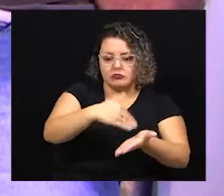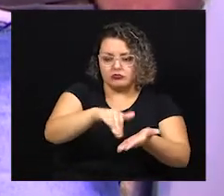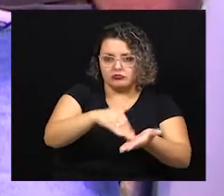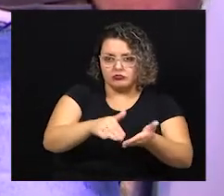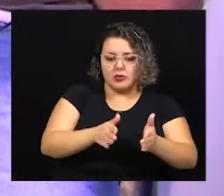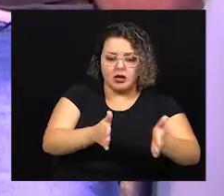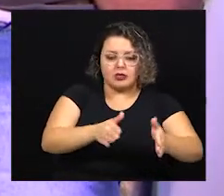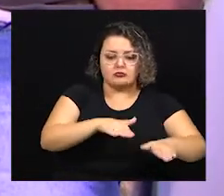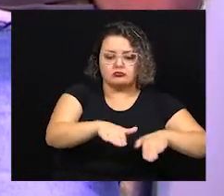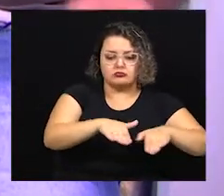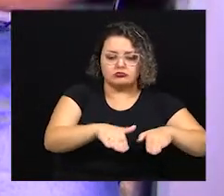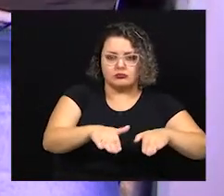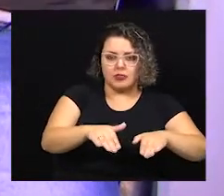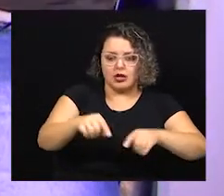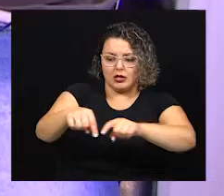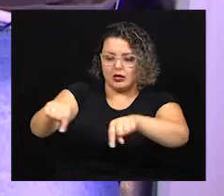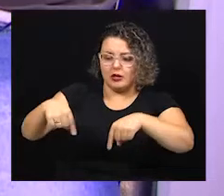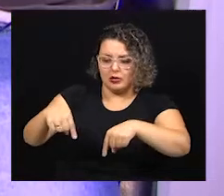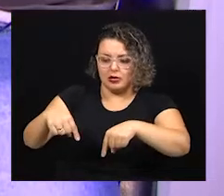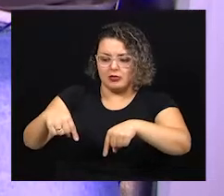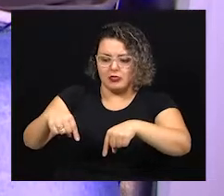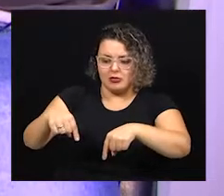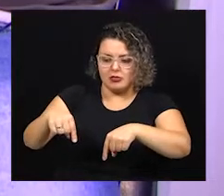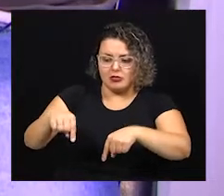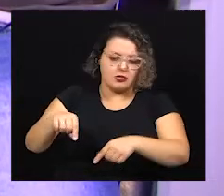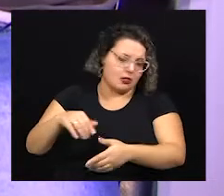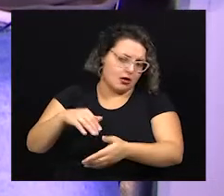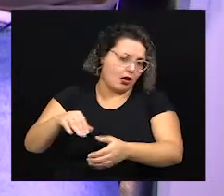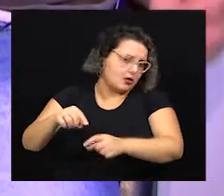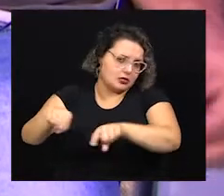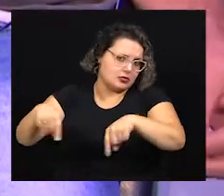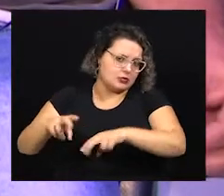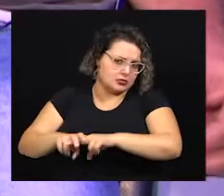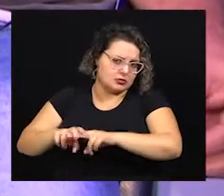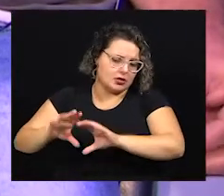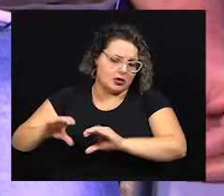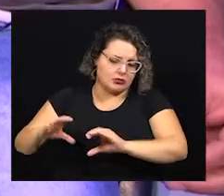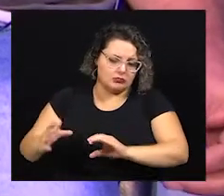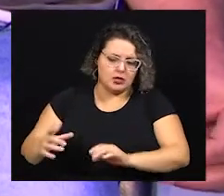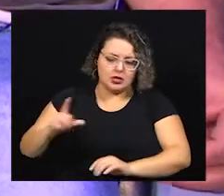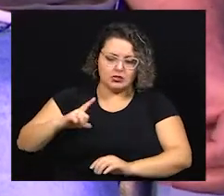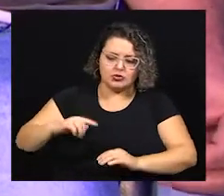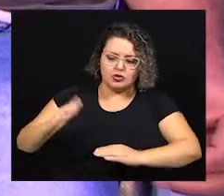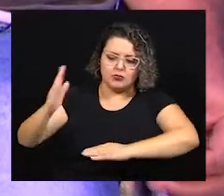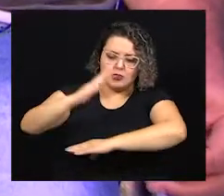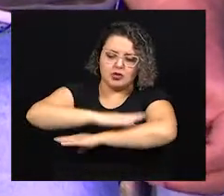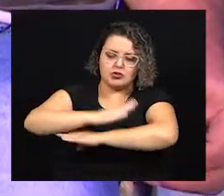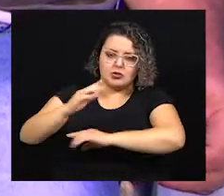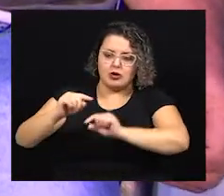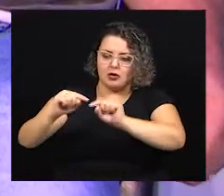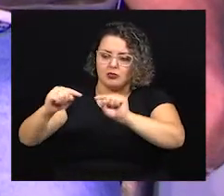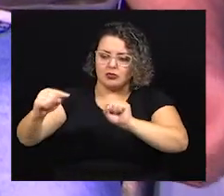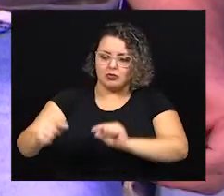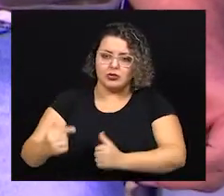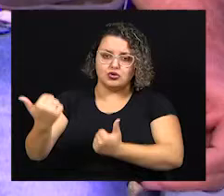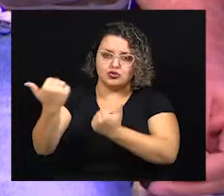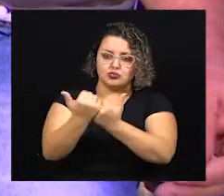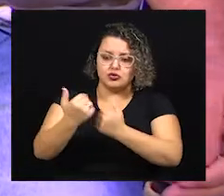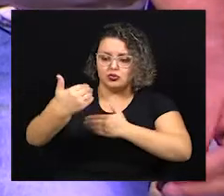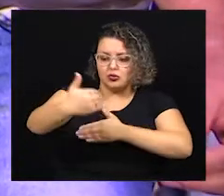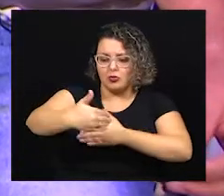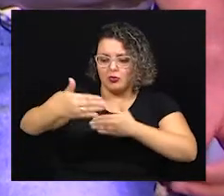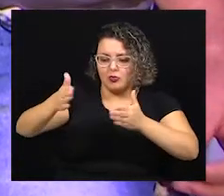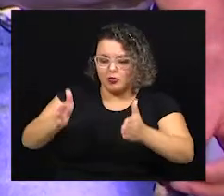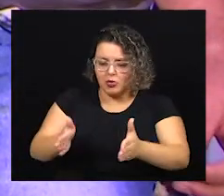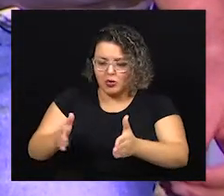entre a garagem e a sala tinha uma janela lá e a gente montou um aquário dividindo o ambiente. Nossa, que legal. Muito legal. Por